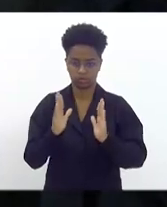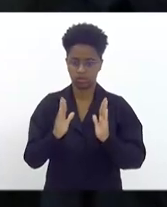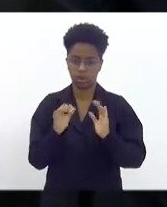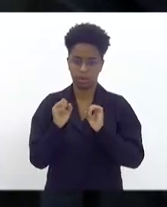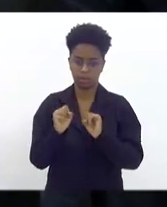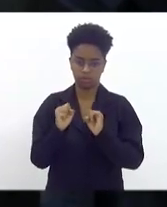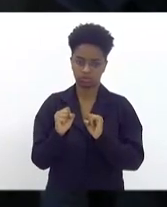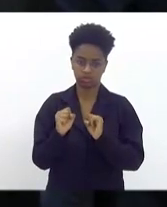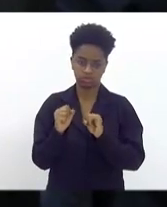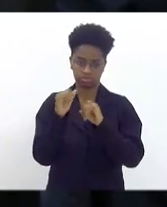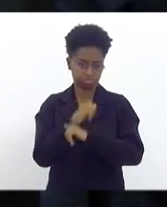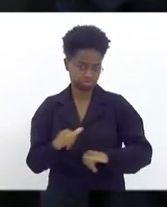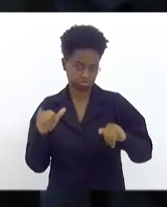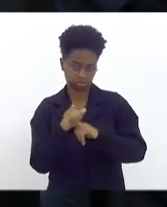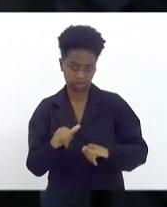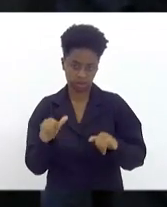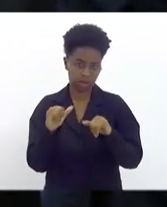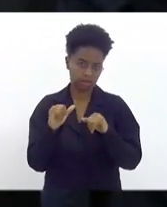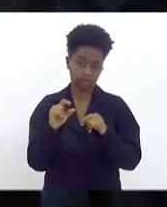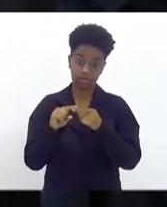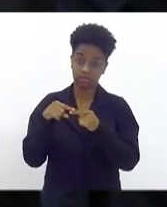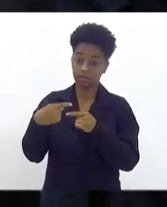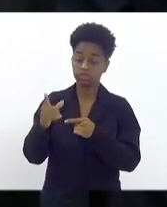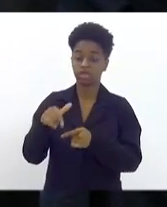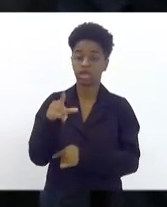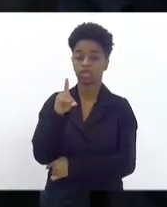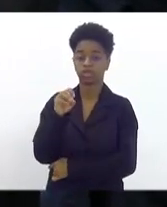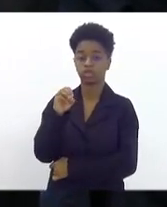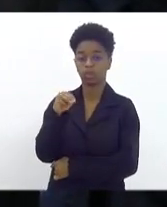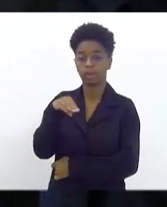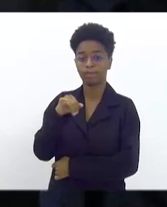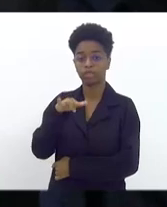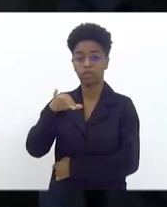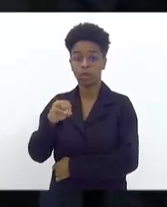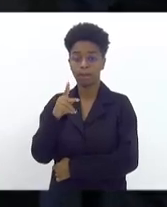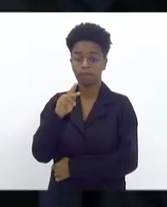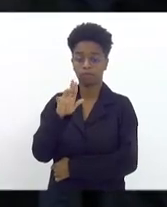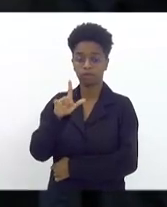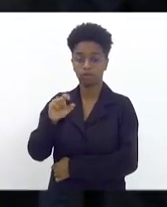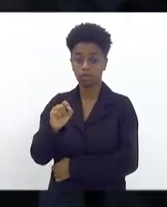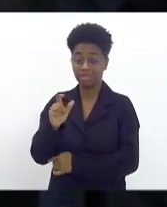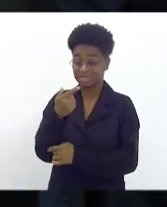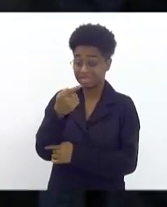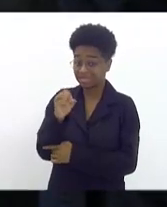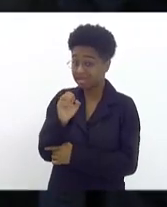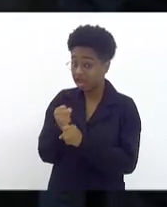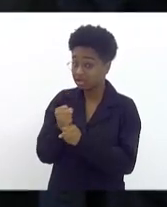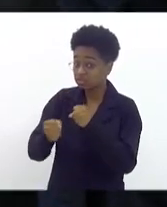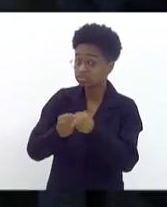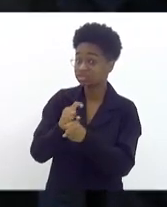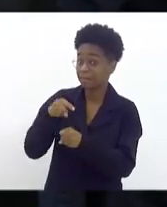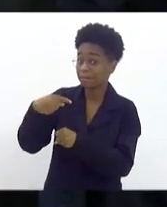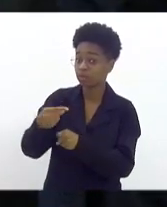ser divulgado. Depois vira domínio público depois de 70 anos após a morte do autor. Então, existe